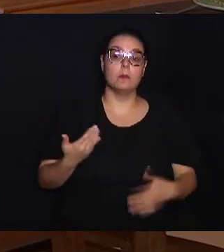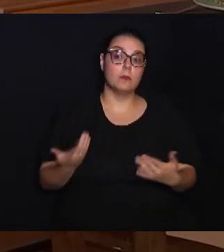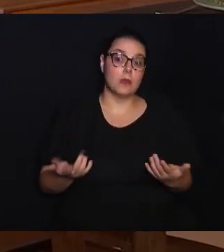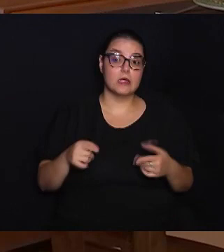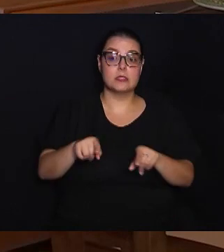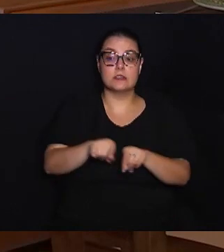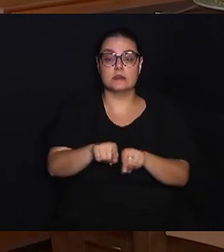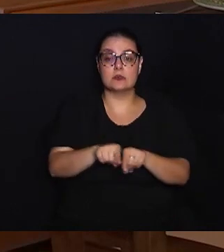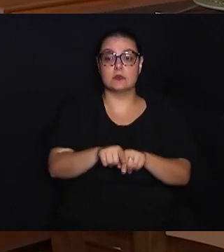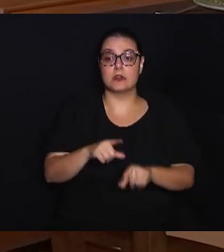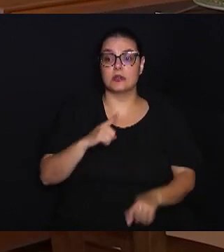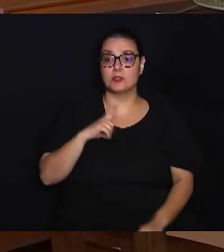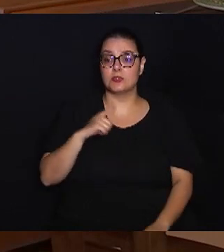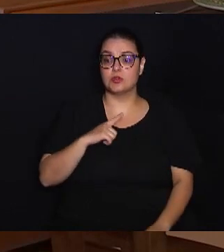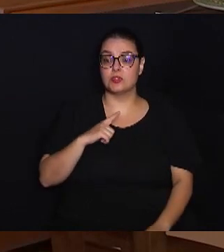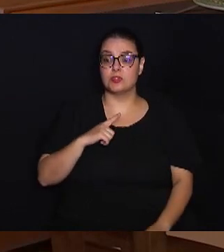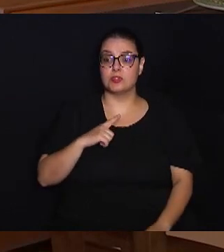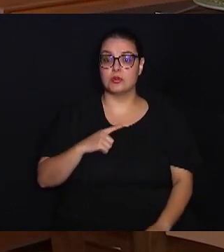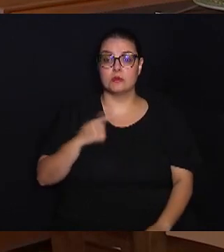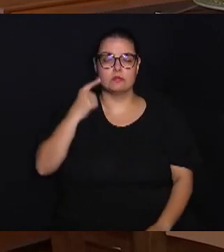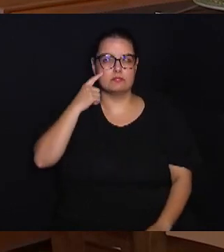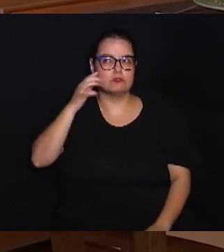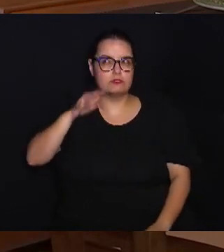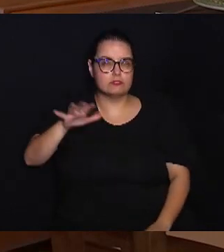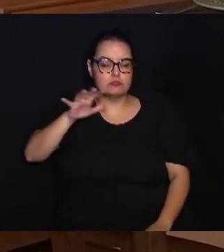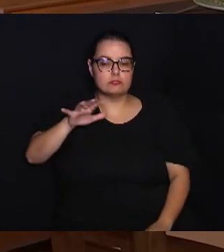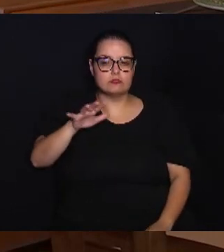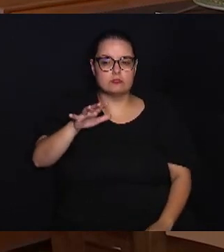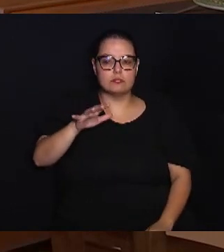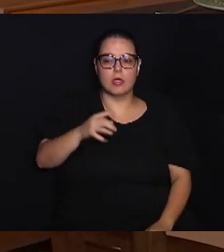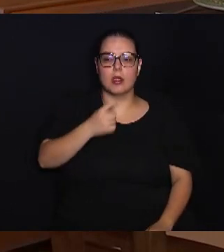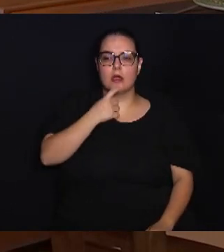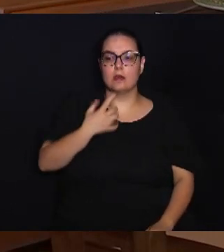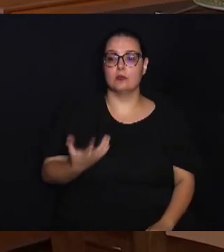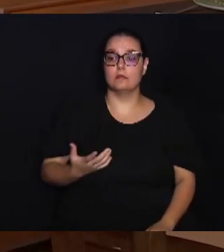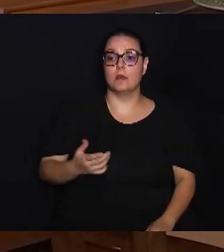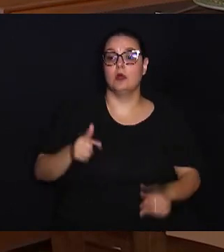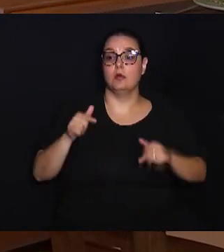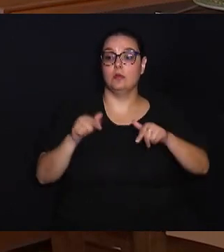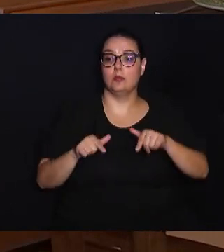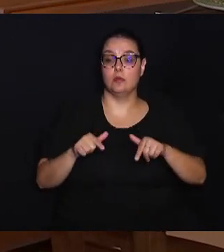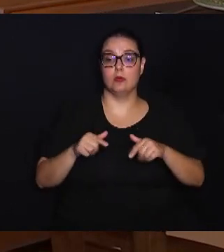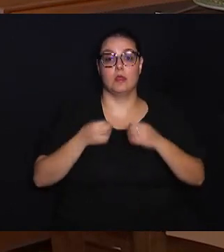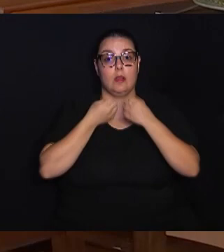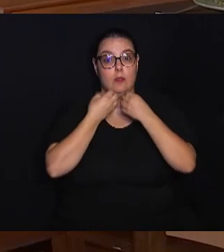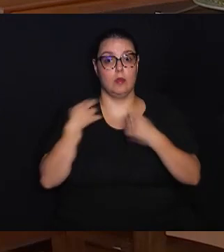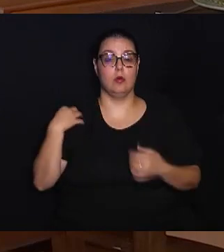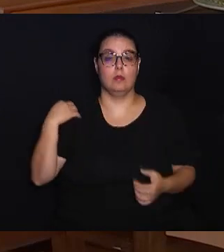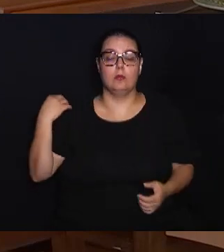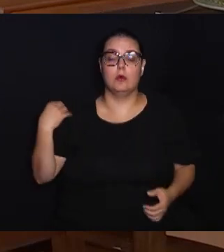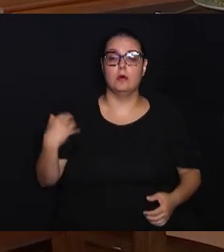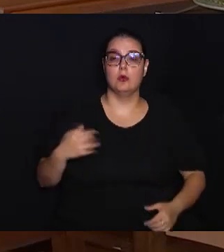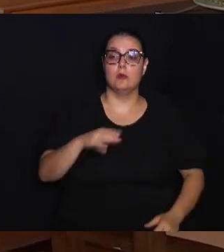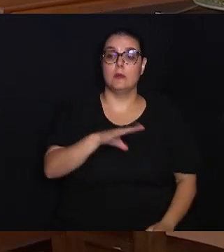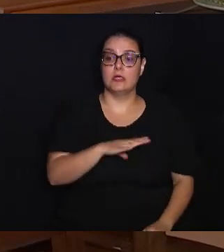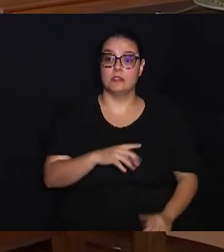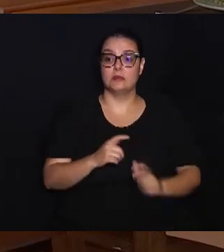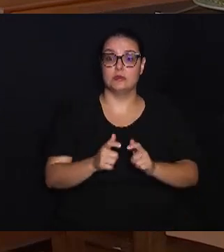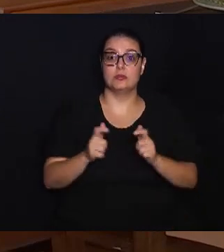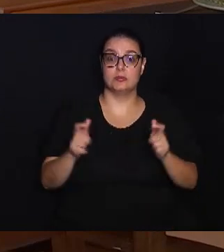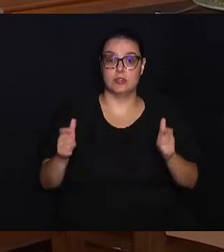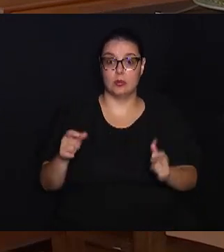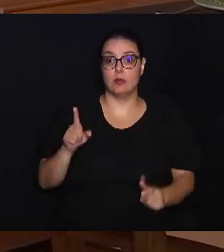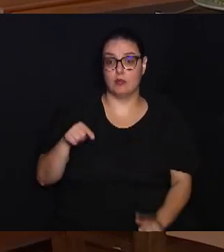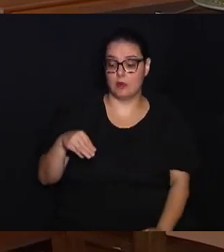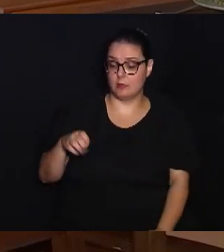rápido mas por outro lado a gente tinha Campinas uma visão de Campinas numa cidade uma localização muito boa um clima gostoso uma cidade